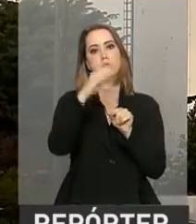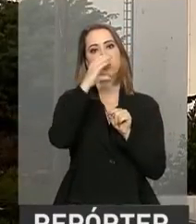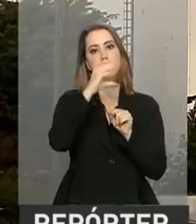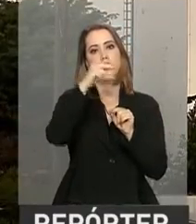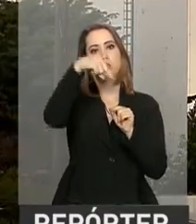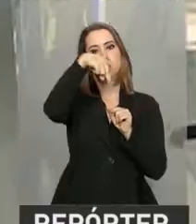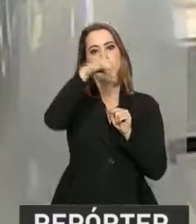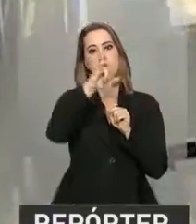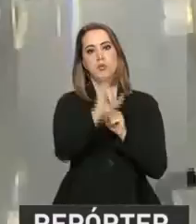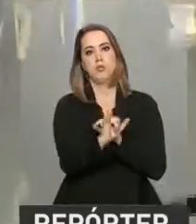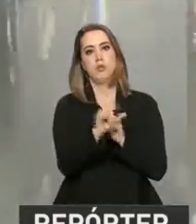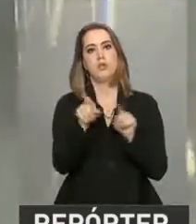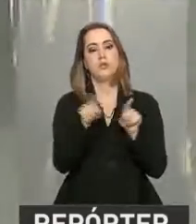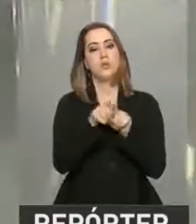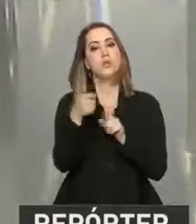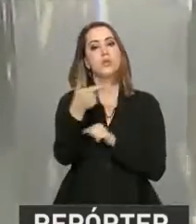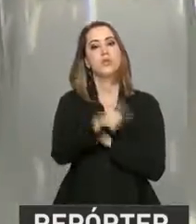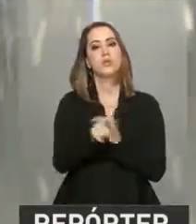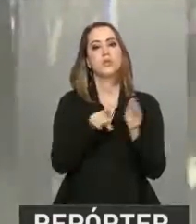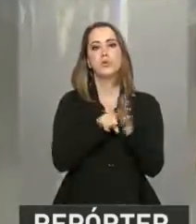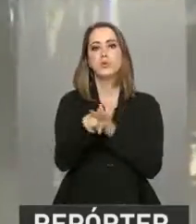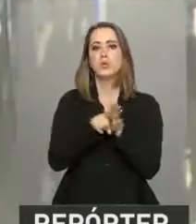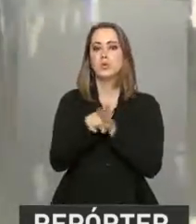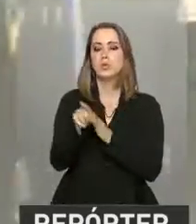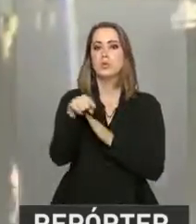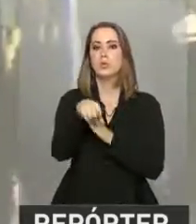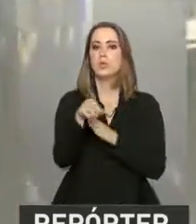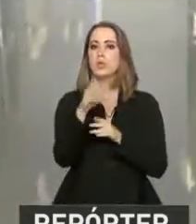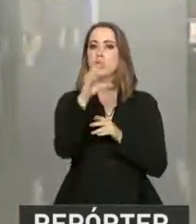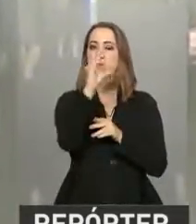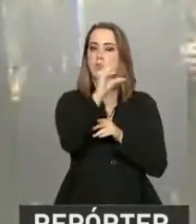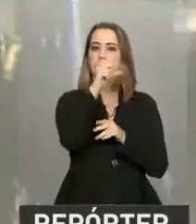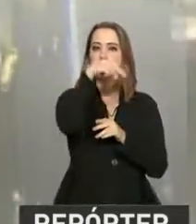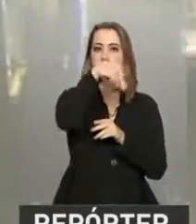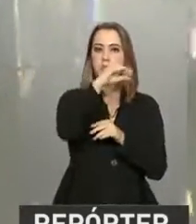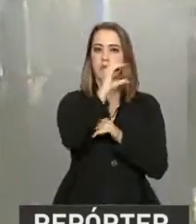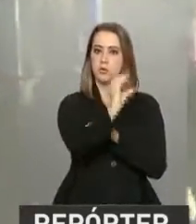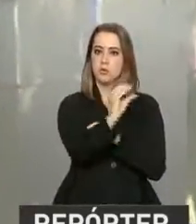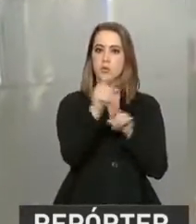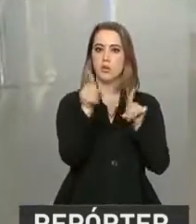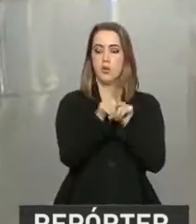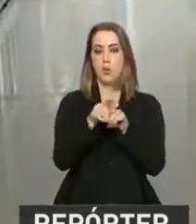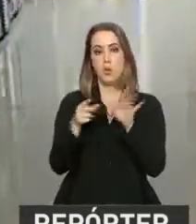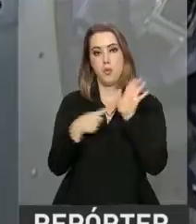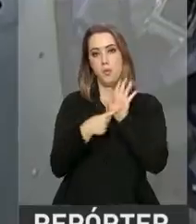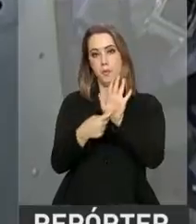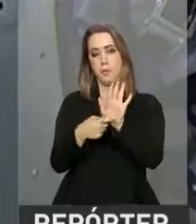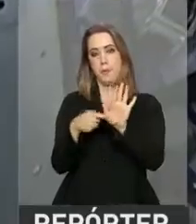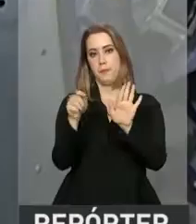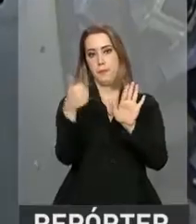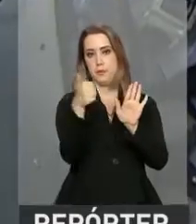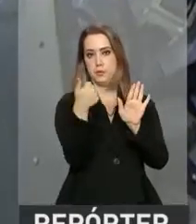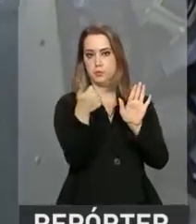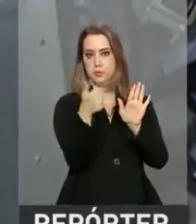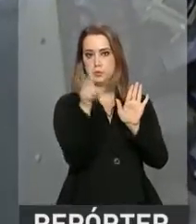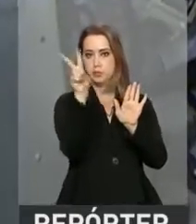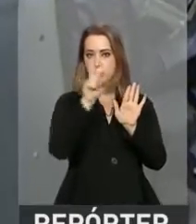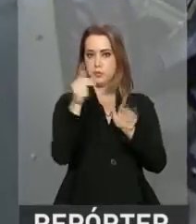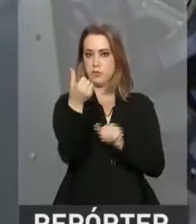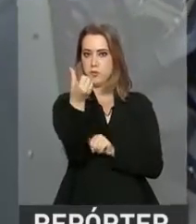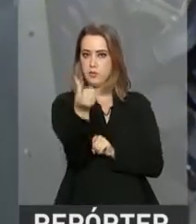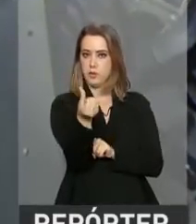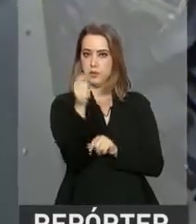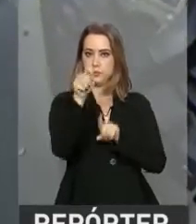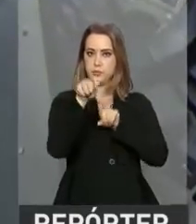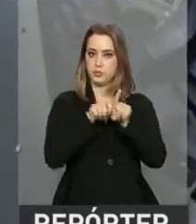indústria e uma outra pesquisa da confederação nacional do comércio revela que pela primeira vez em seis meses a intenção de consumo